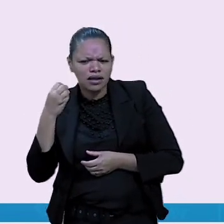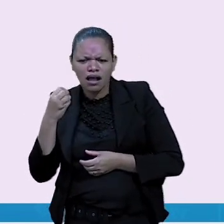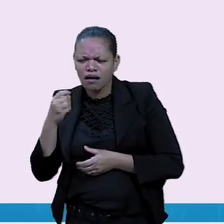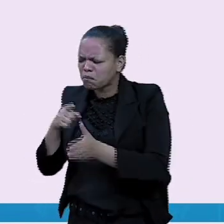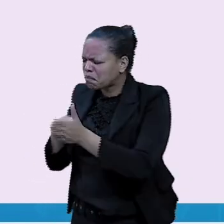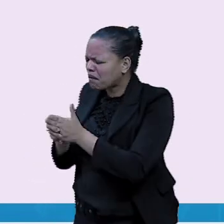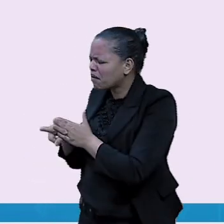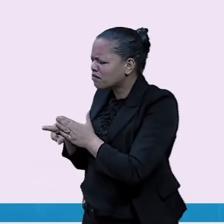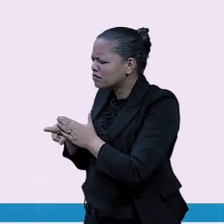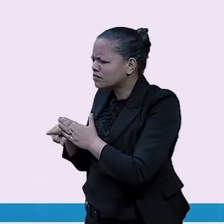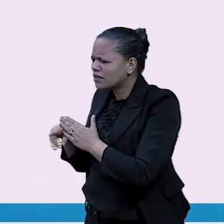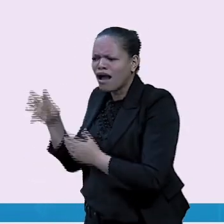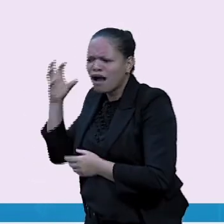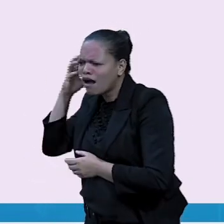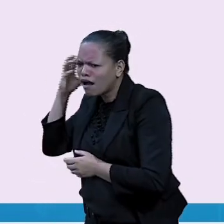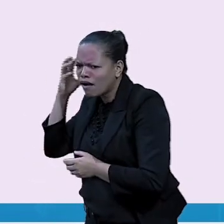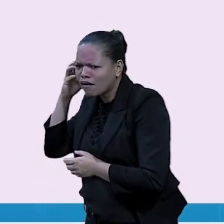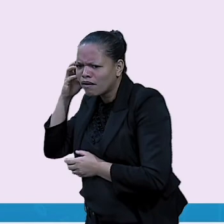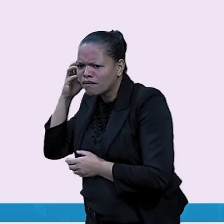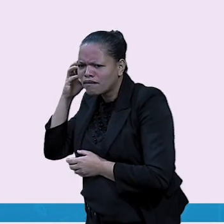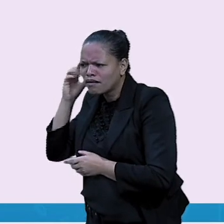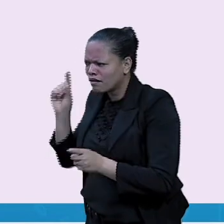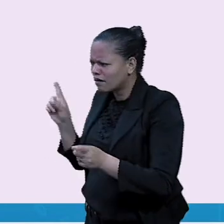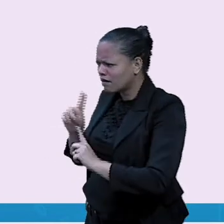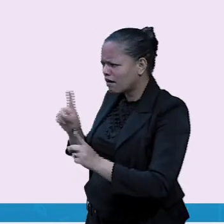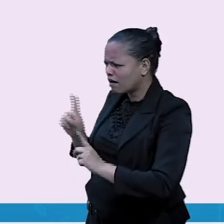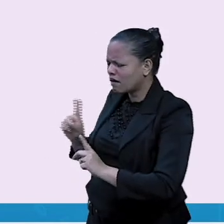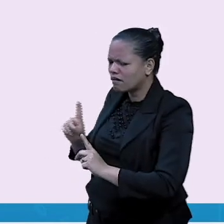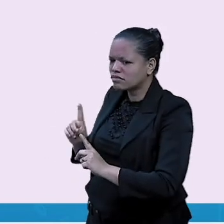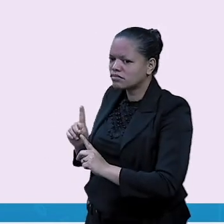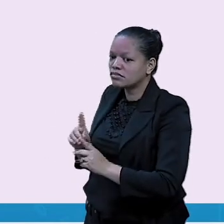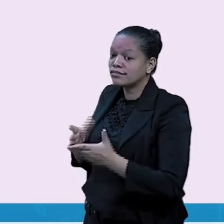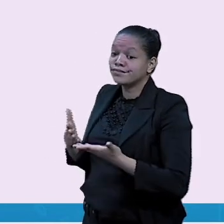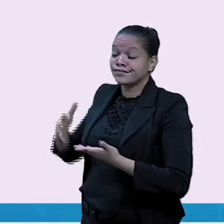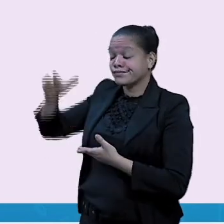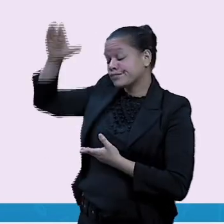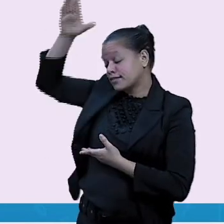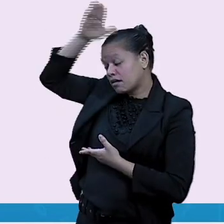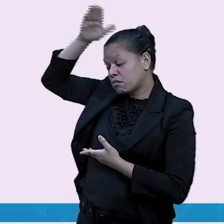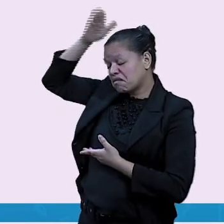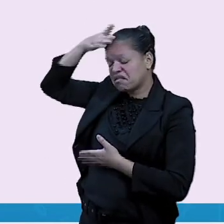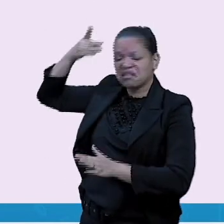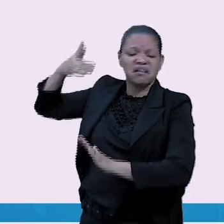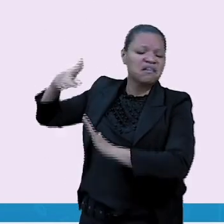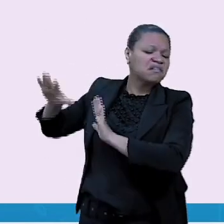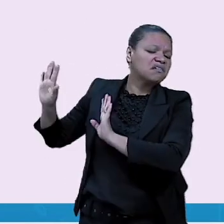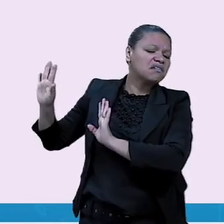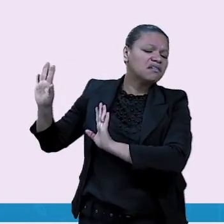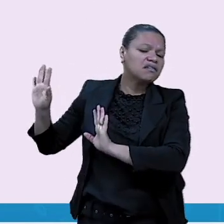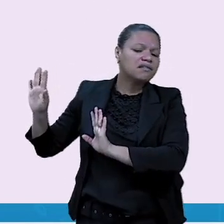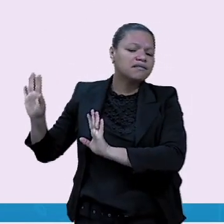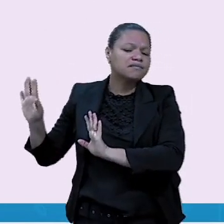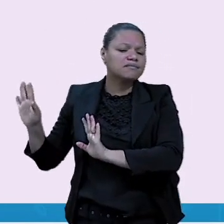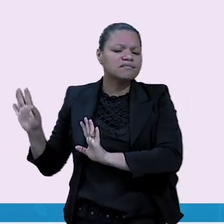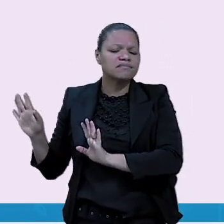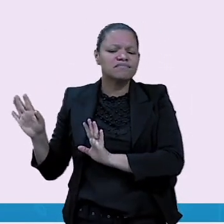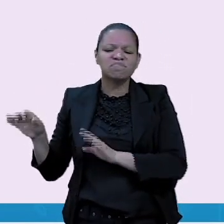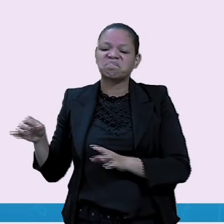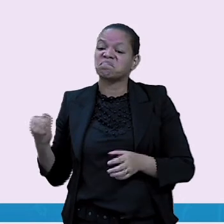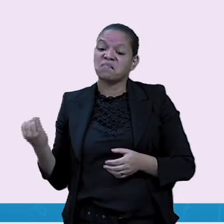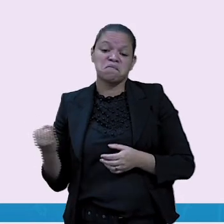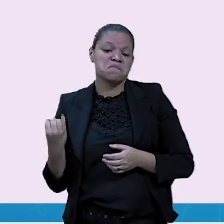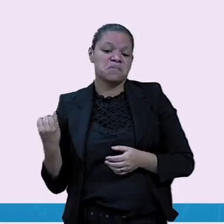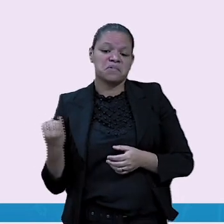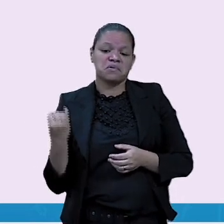é? E o Cebolinha só, ó, oh meu Deus, pensando com ele, né? Olha a cara do Cebolinha, tá enchendo a